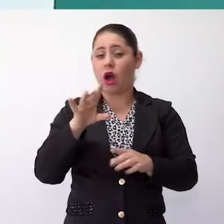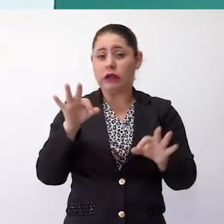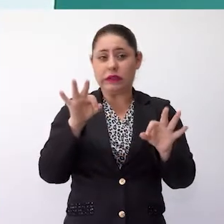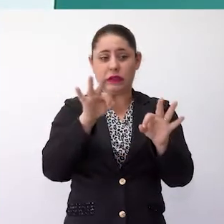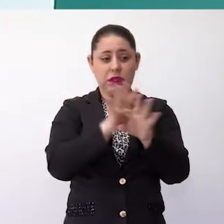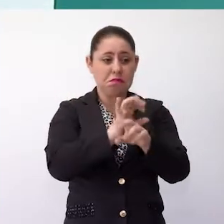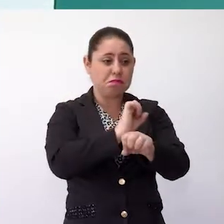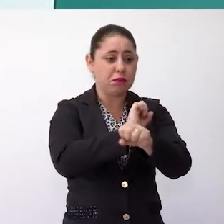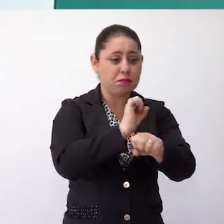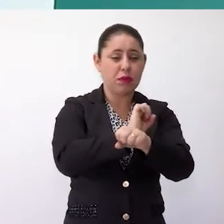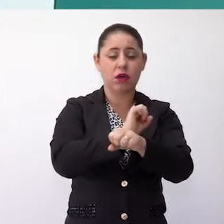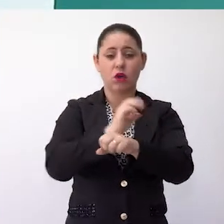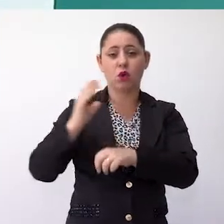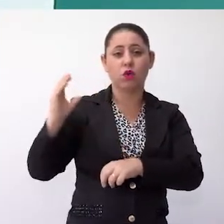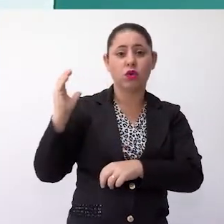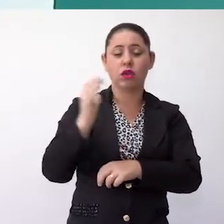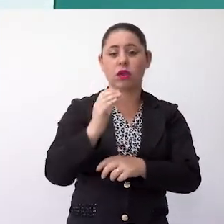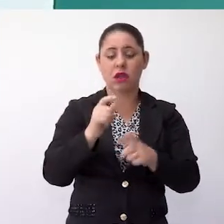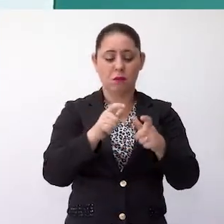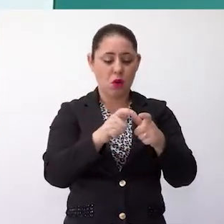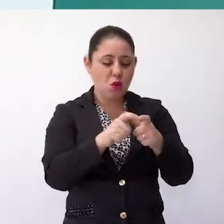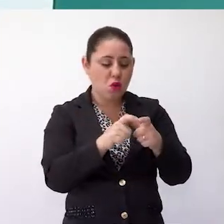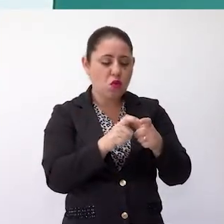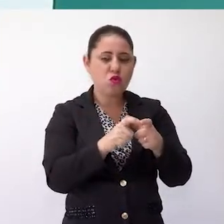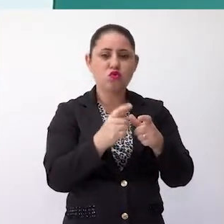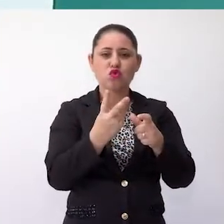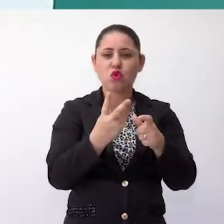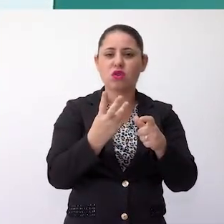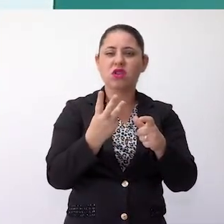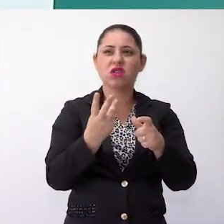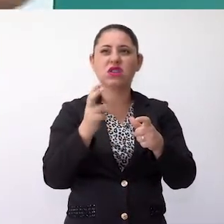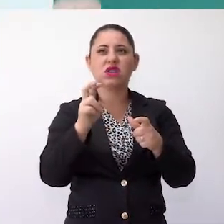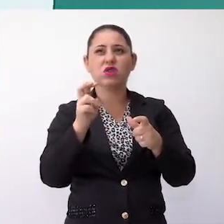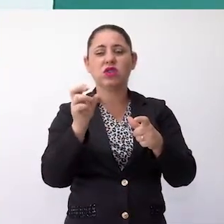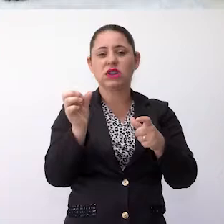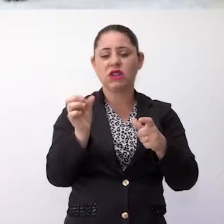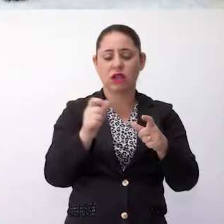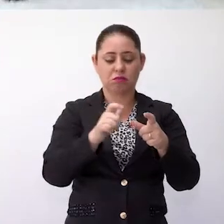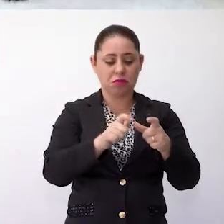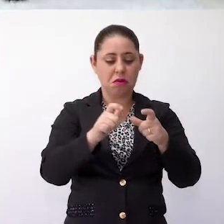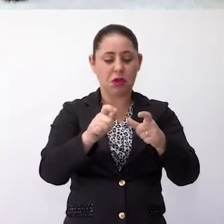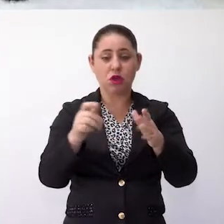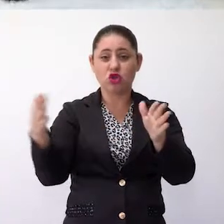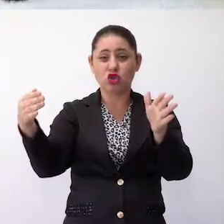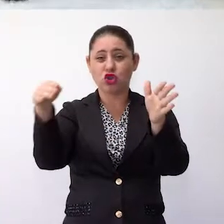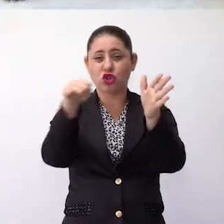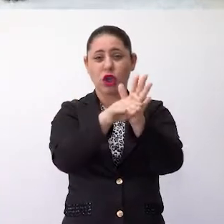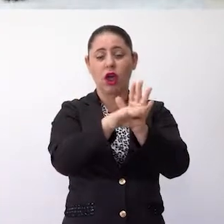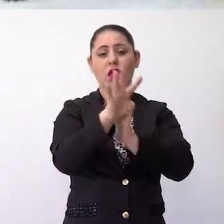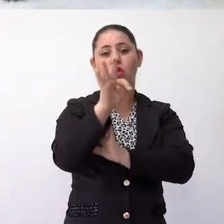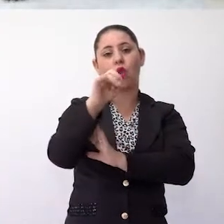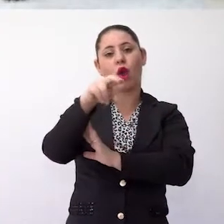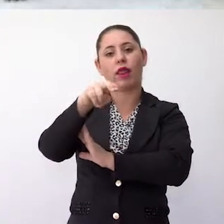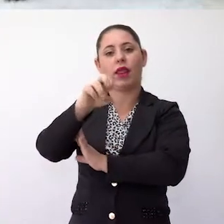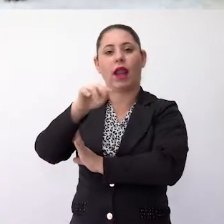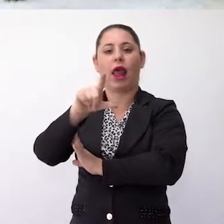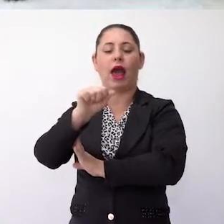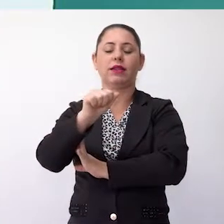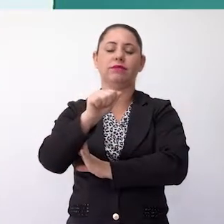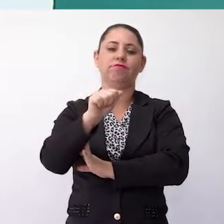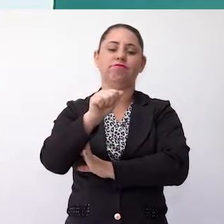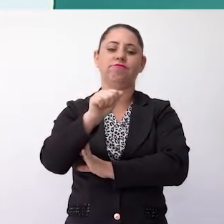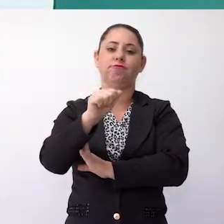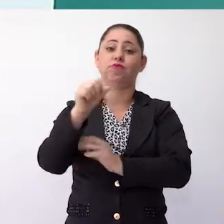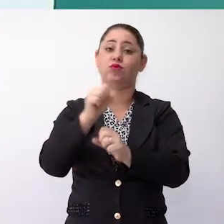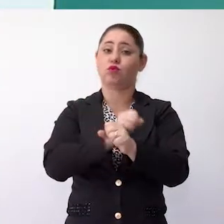formiguinha, 1 tablete, 5 tabletes, 6 tabletes, chega a toneladas ano. Né? Então,